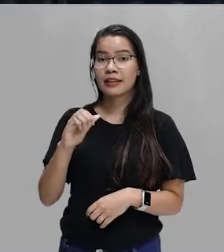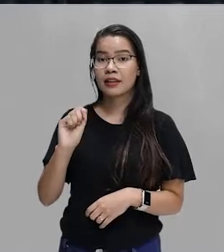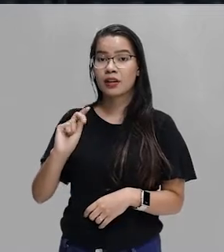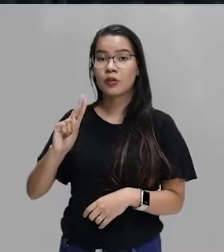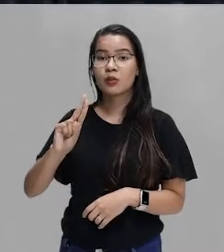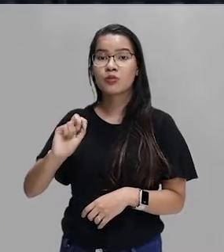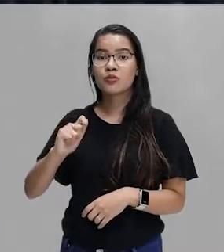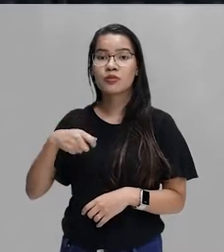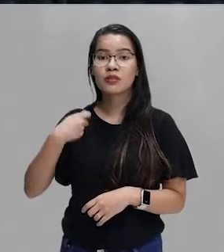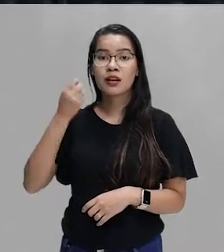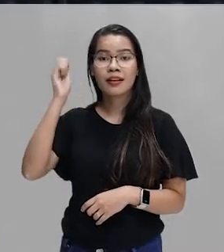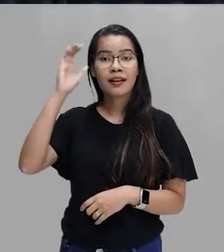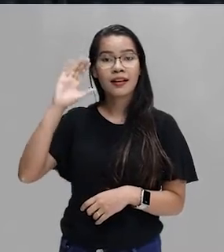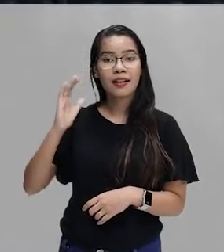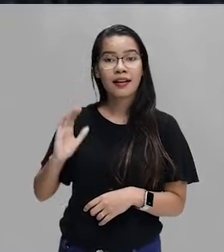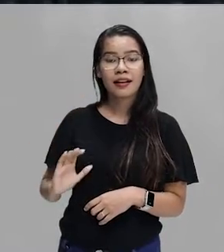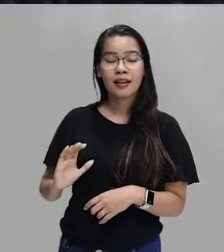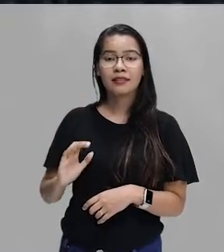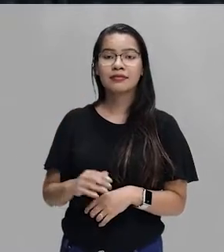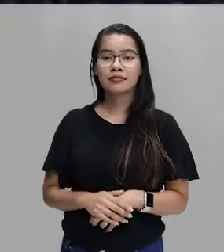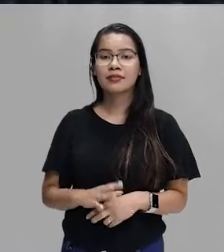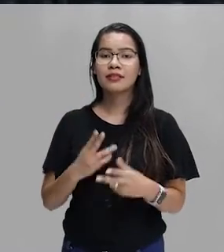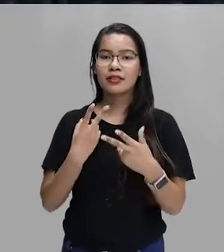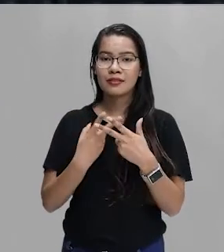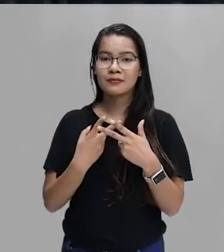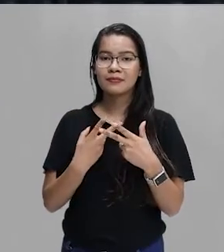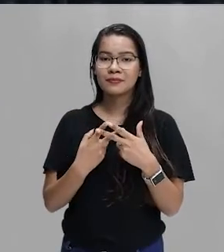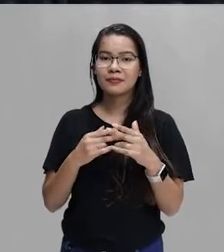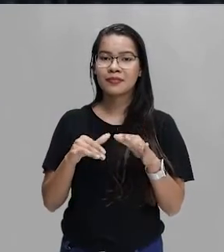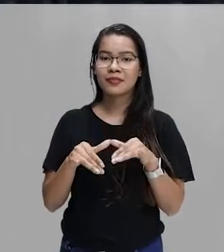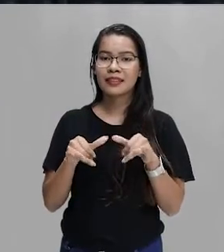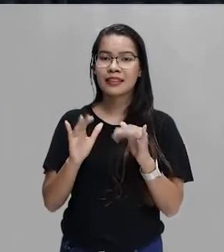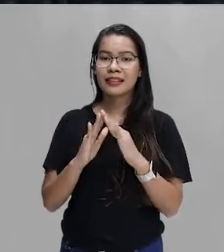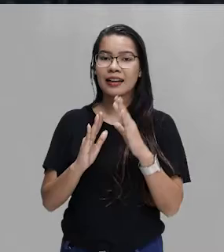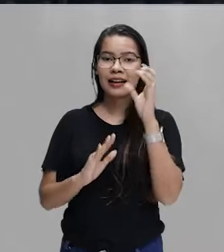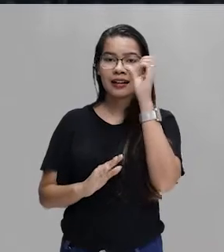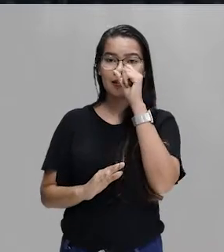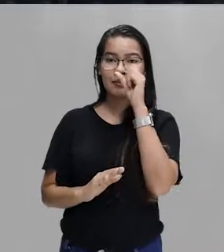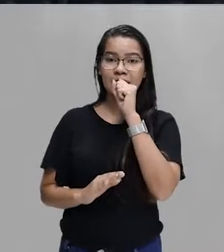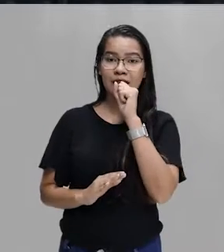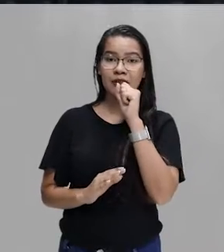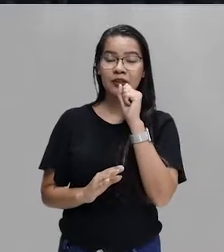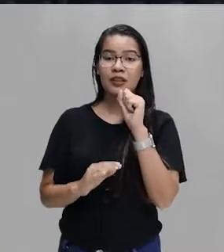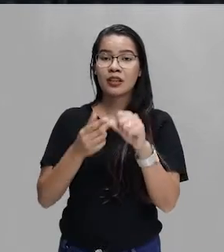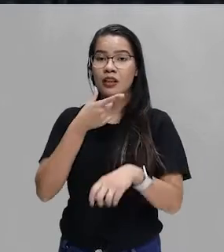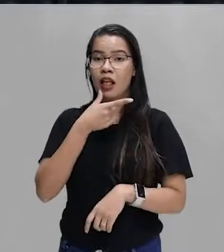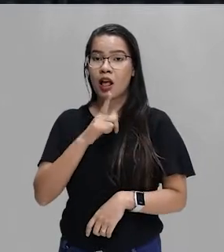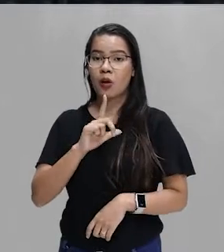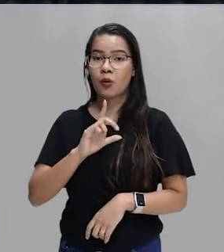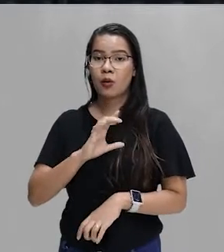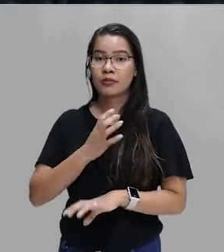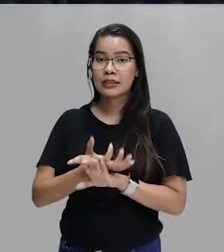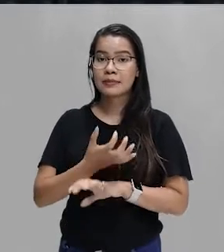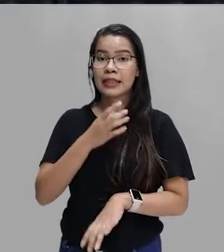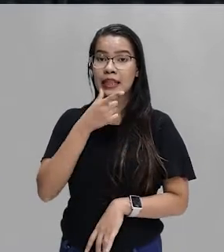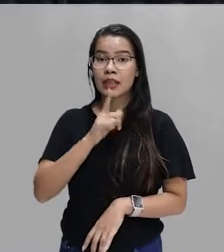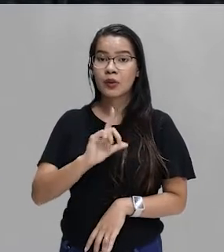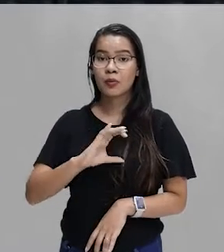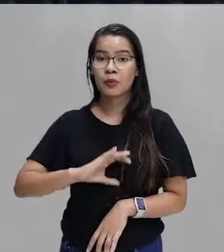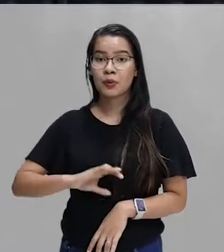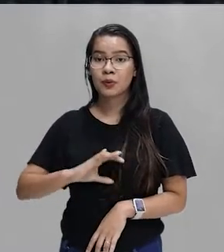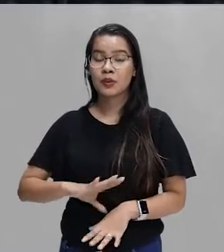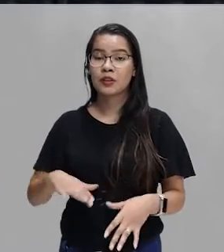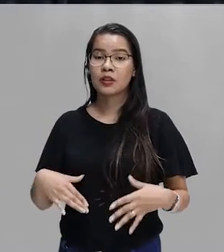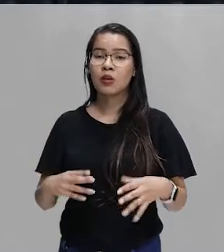fazermos exercícios desse assunto. Vamos relembrar um pouquinho? Período composto é aquele período formado por